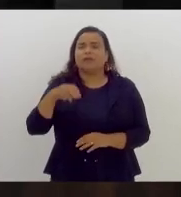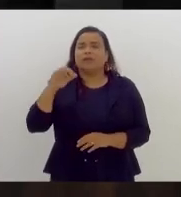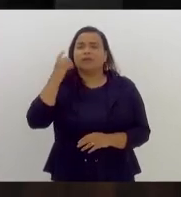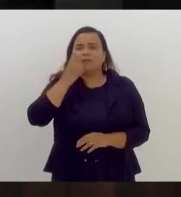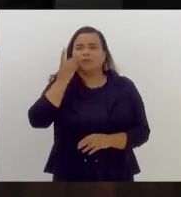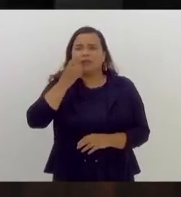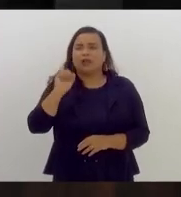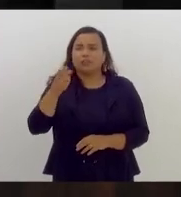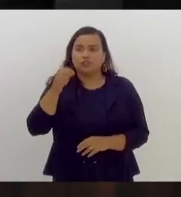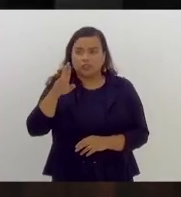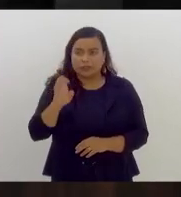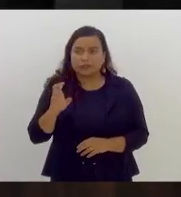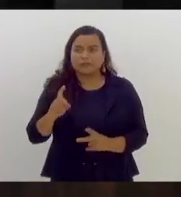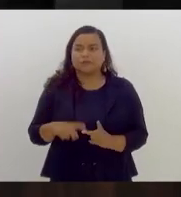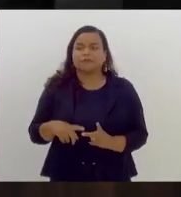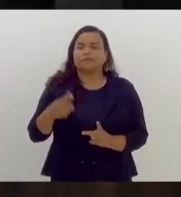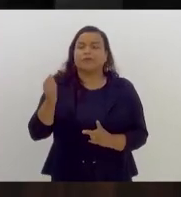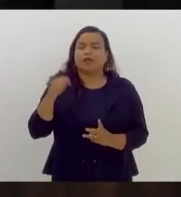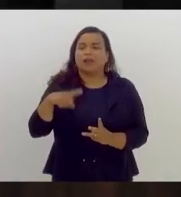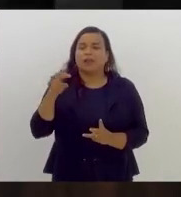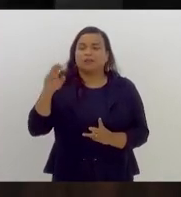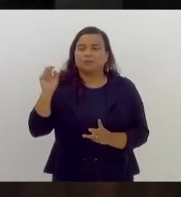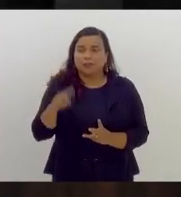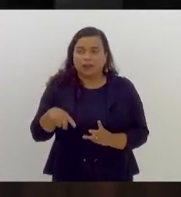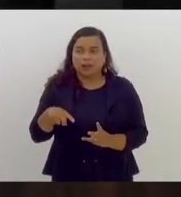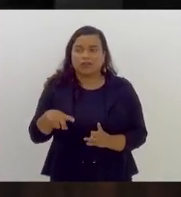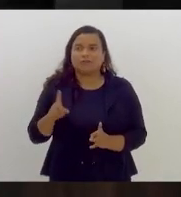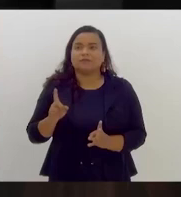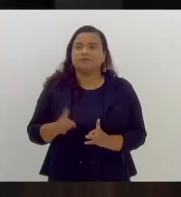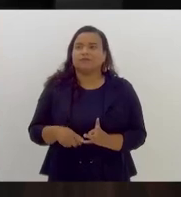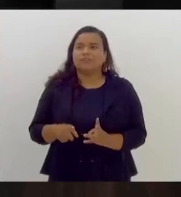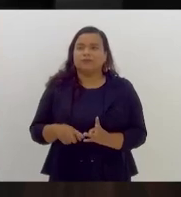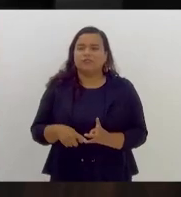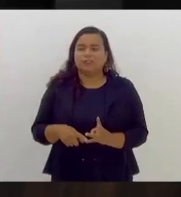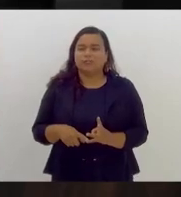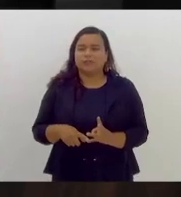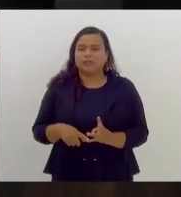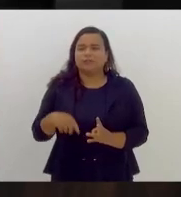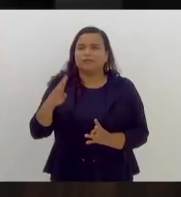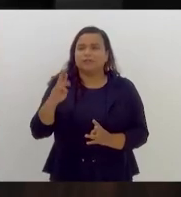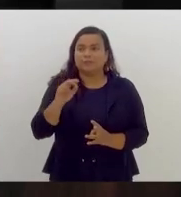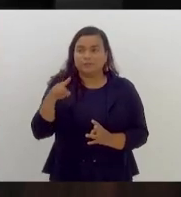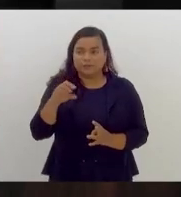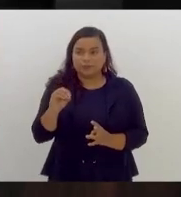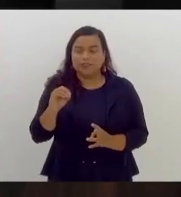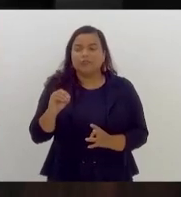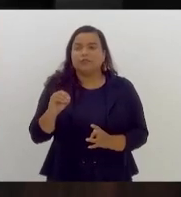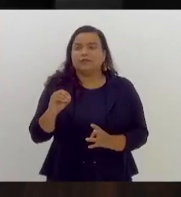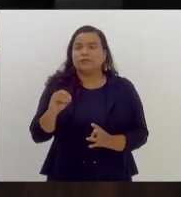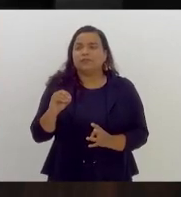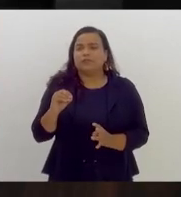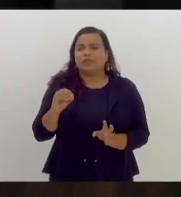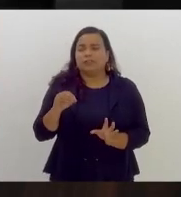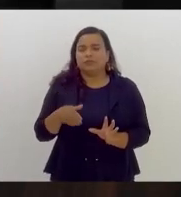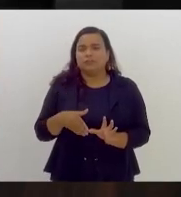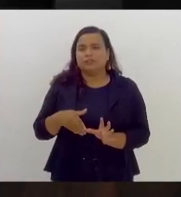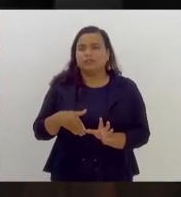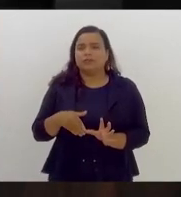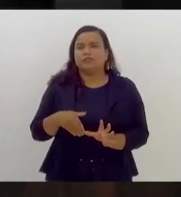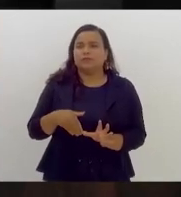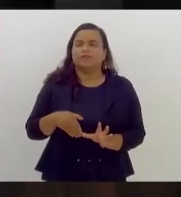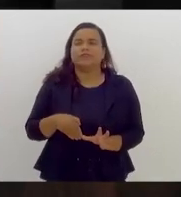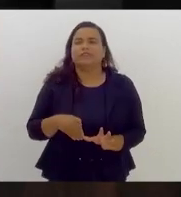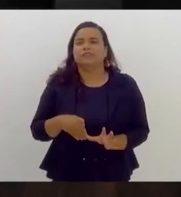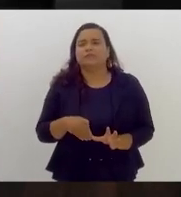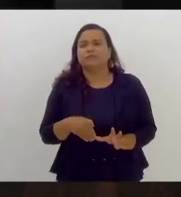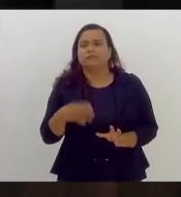Knoploch. Deputado André Correia. Deputado Brazão. Deputado Bebeto, presidente, já votou. Deputado